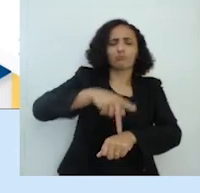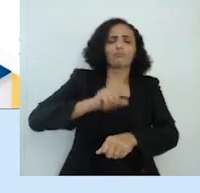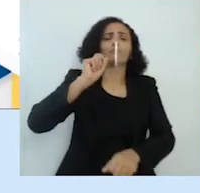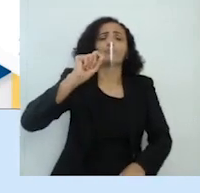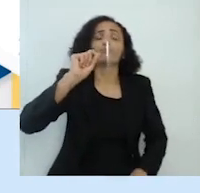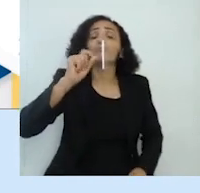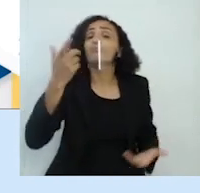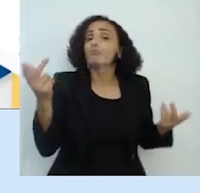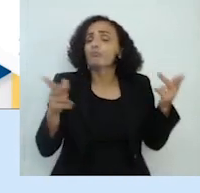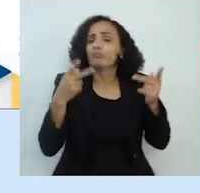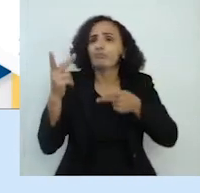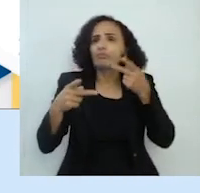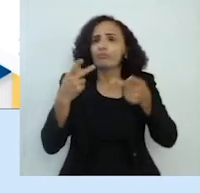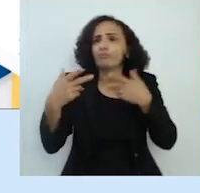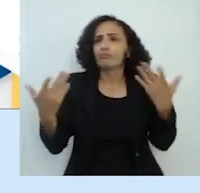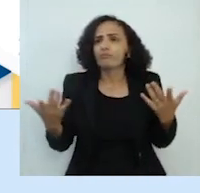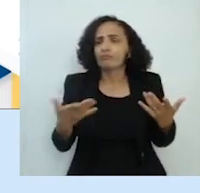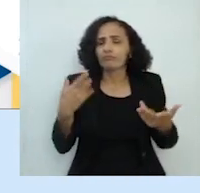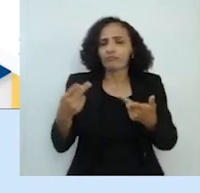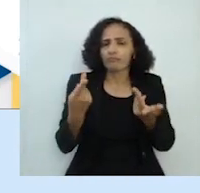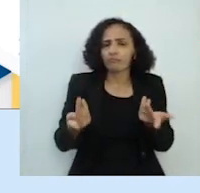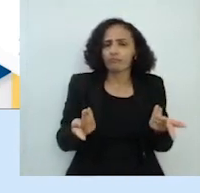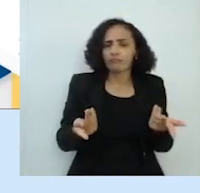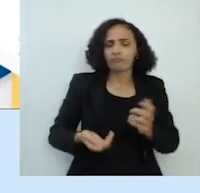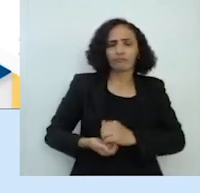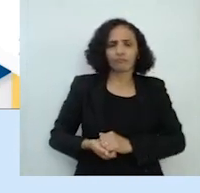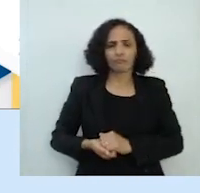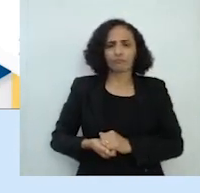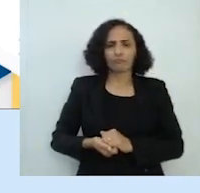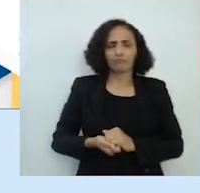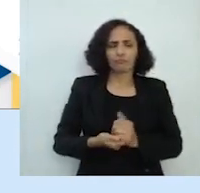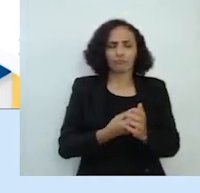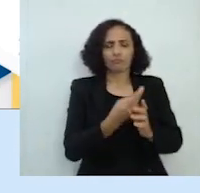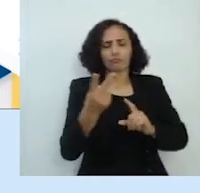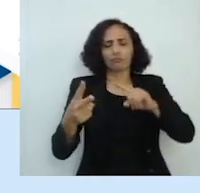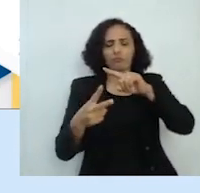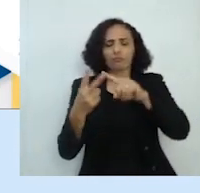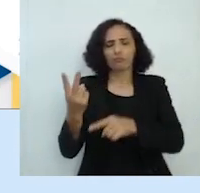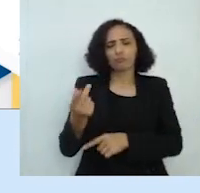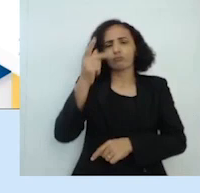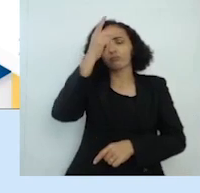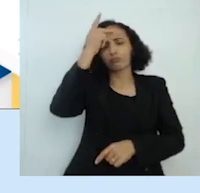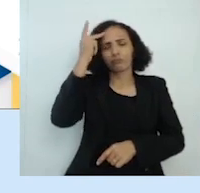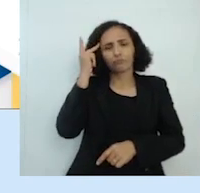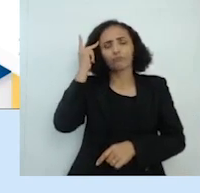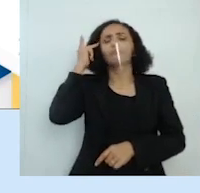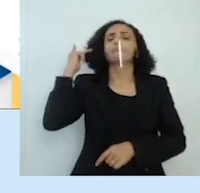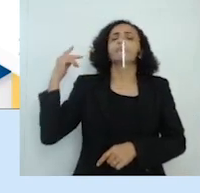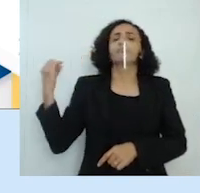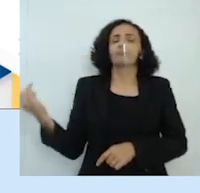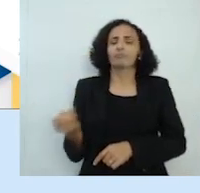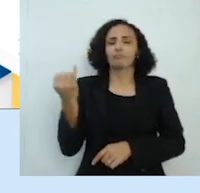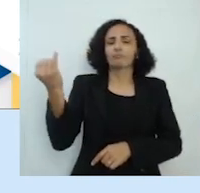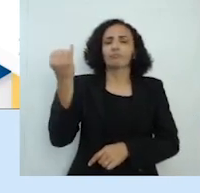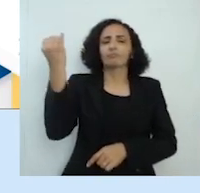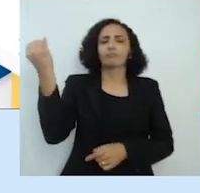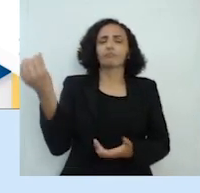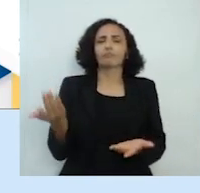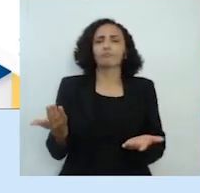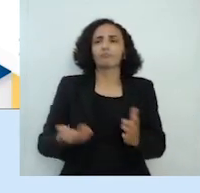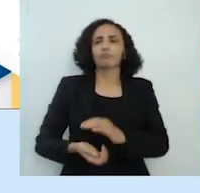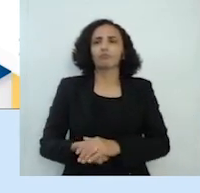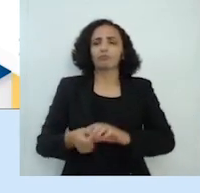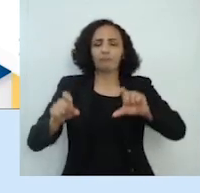isso? Karl Marx e Friedrich Engels, 2 grandes pensadores sobre o socialismo. Então, nesse trecho